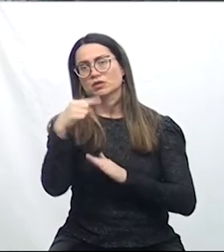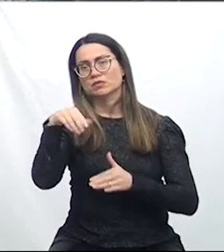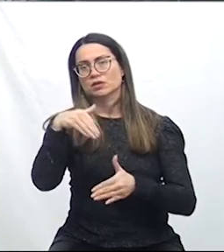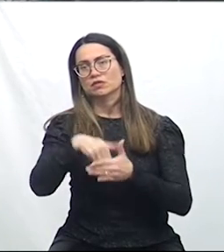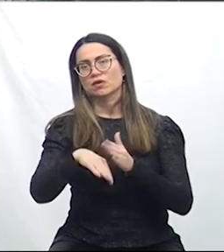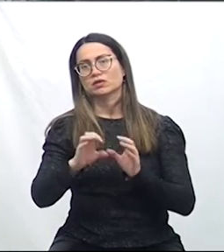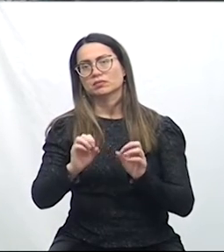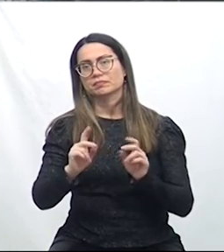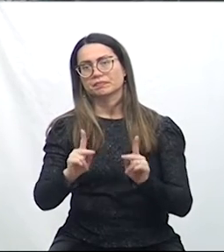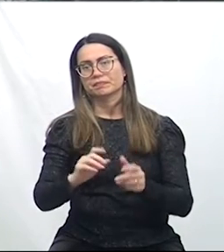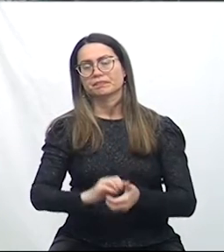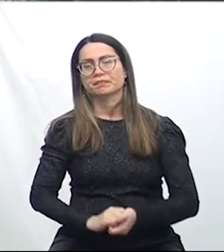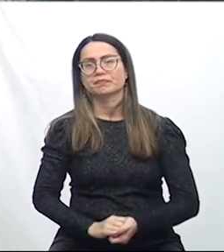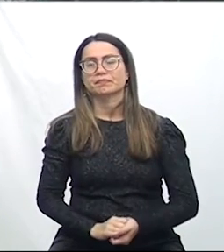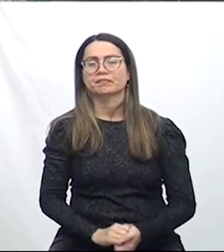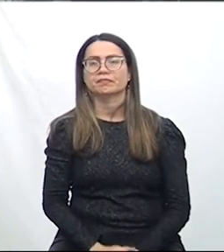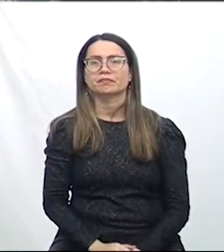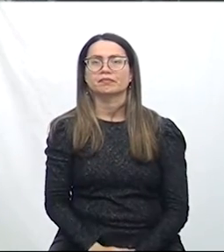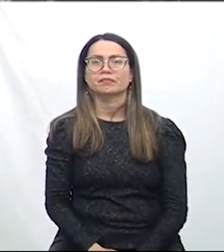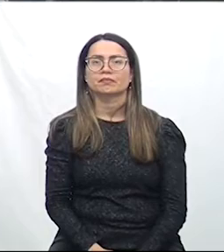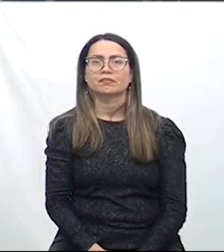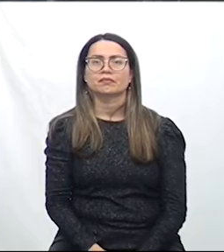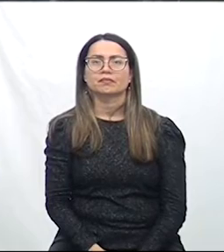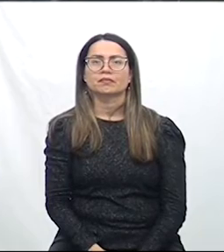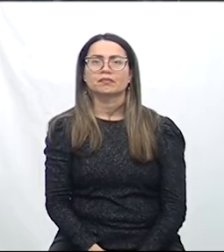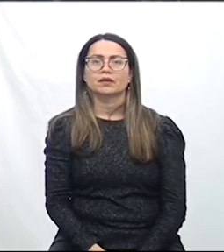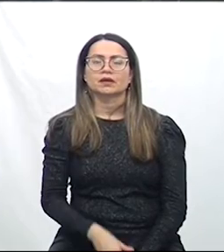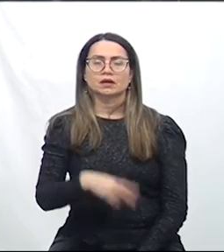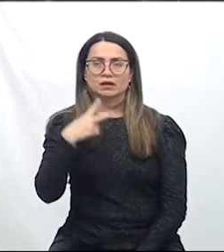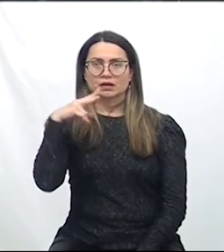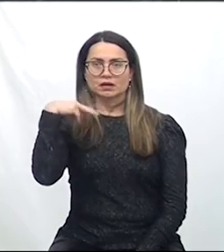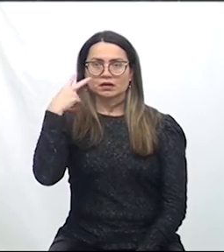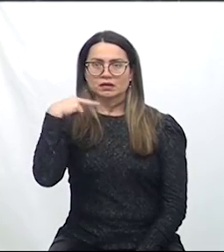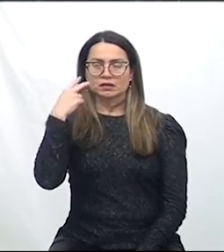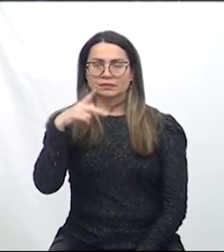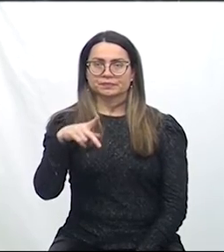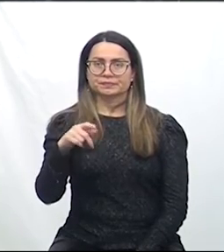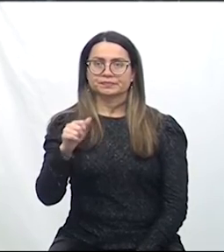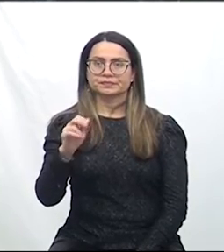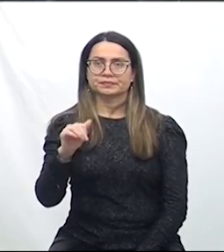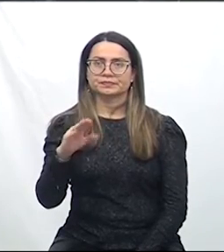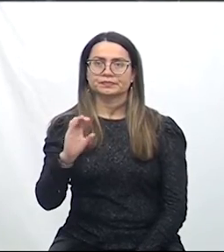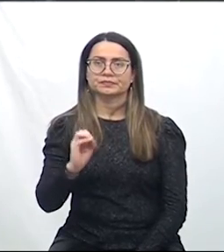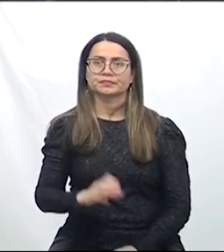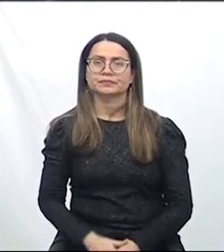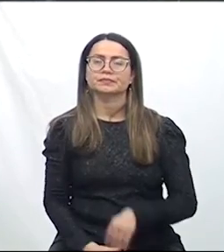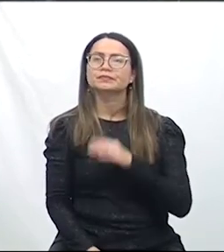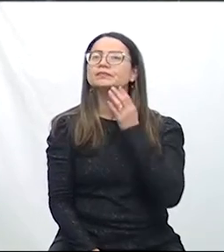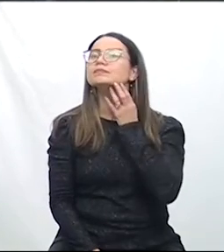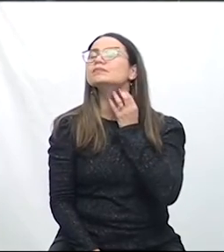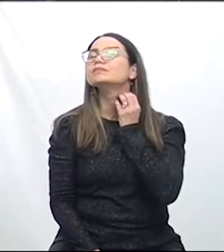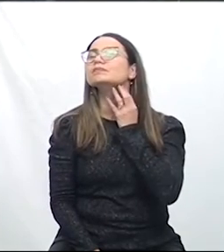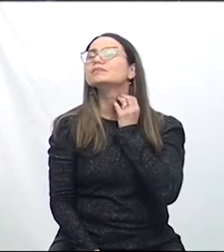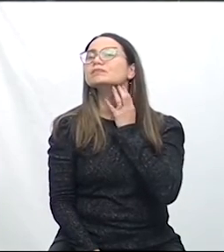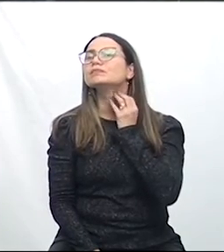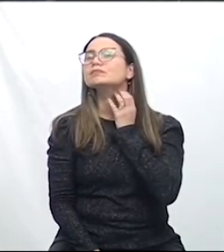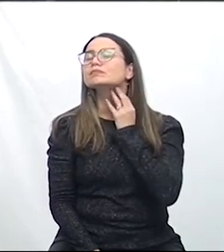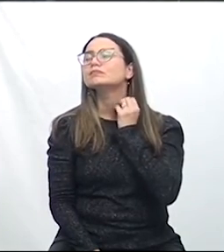O requerimento continua em discussão. Com a palavra, vereador Paulo Ferrarese.